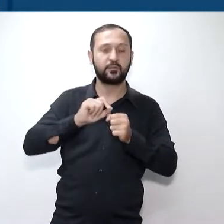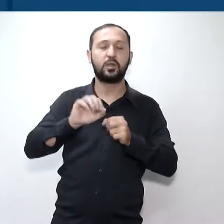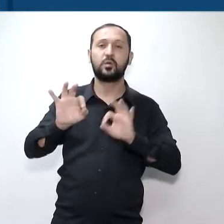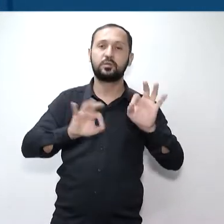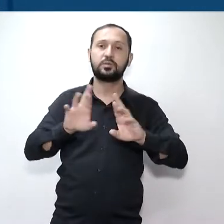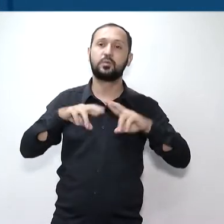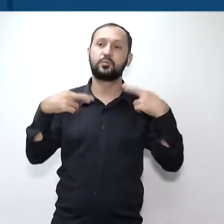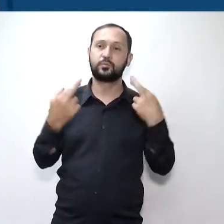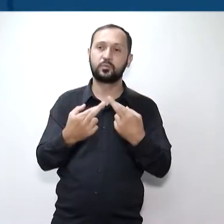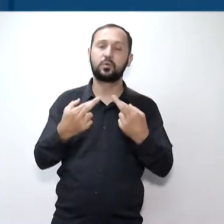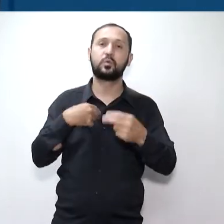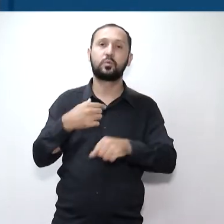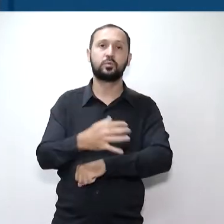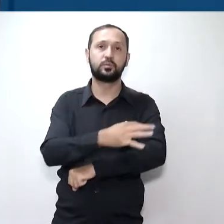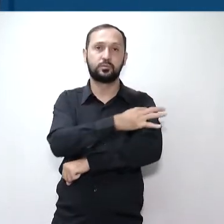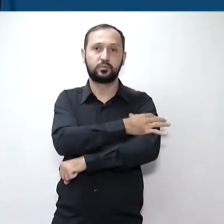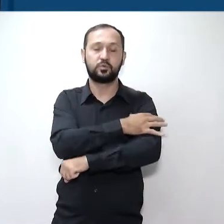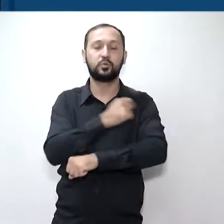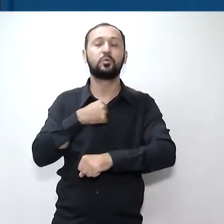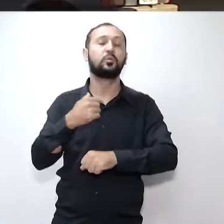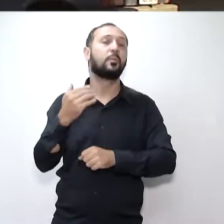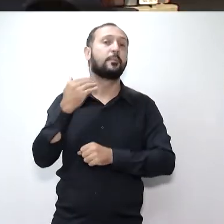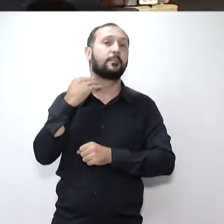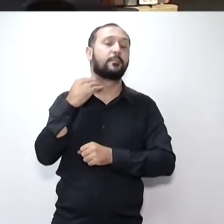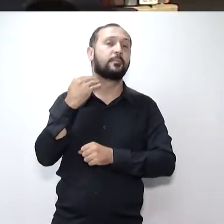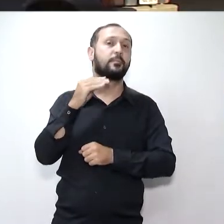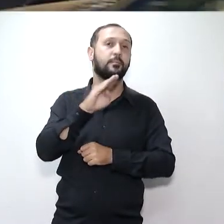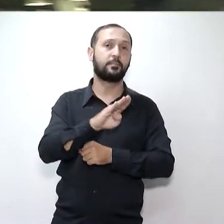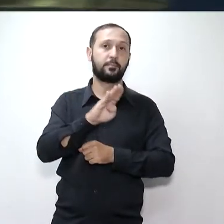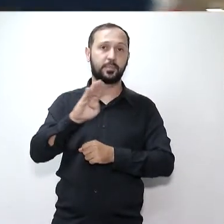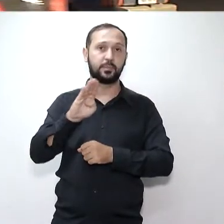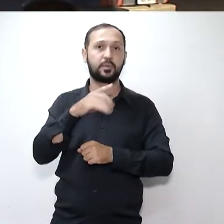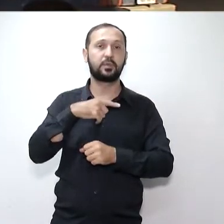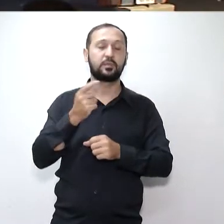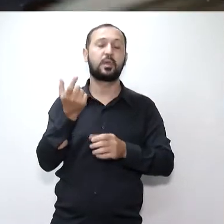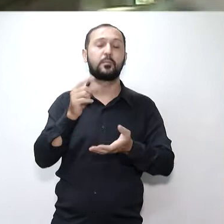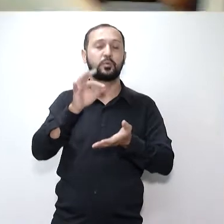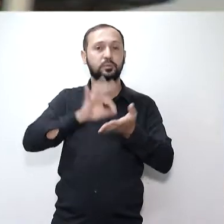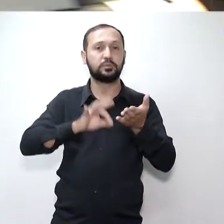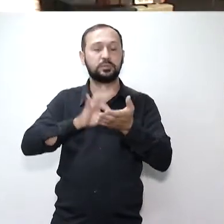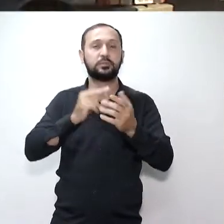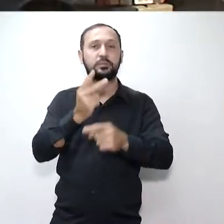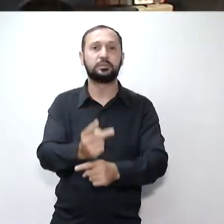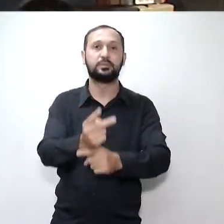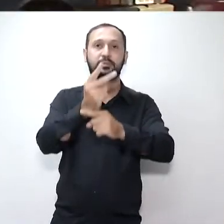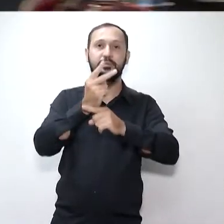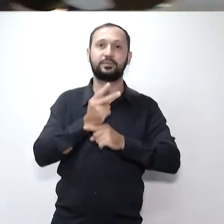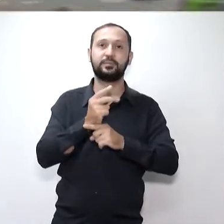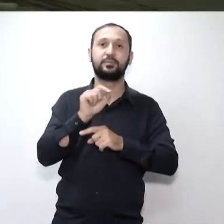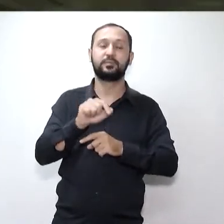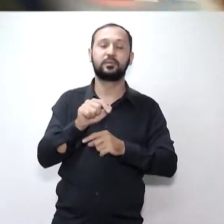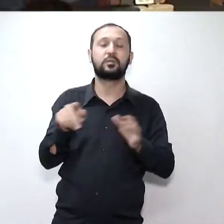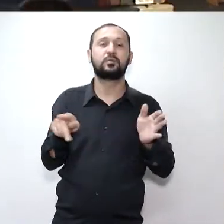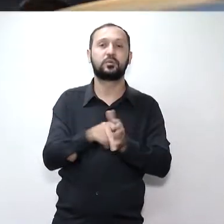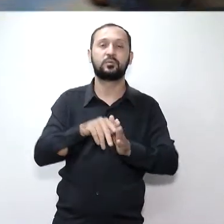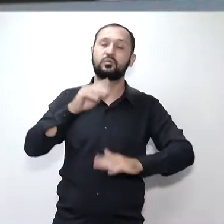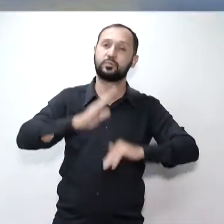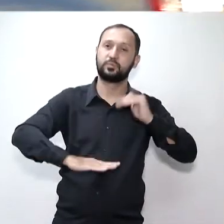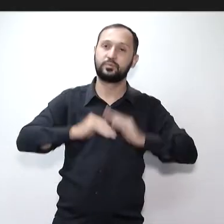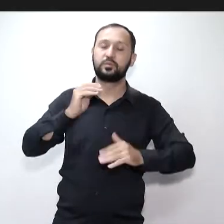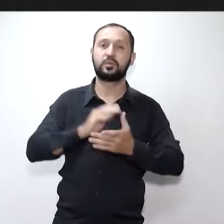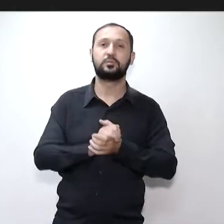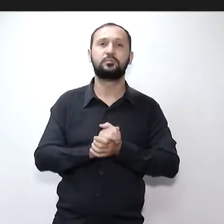reunirá com o superintendente do Banco do Brasil, que tem o maior número de contratos de empréstimo consignado com os